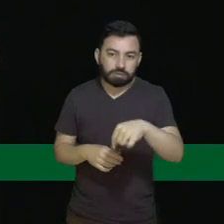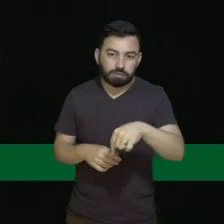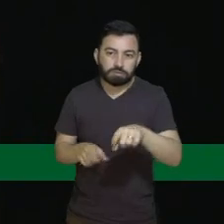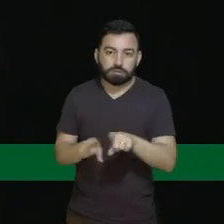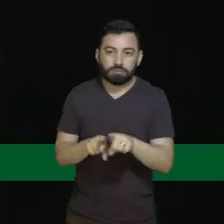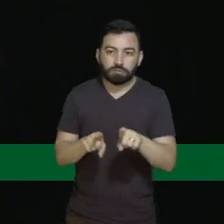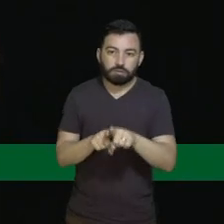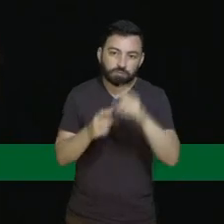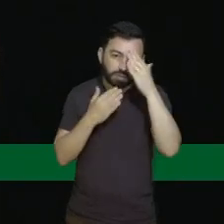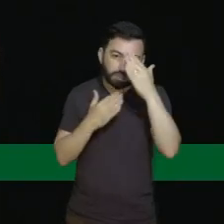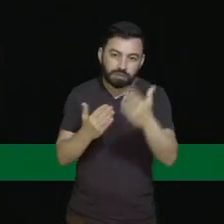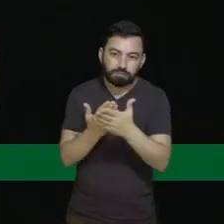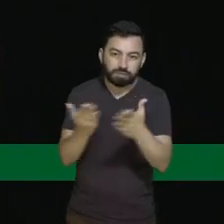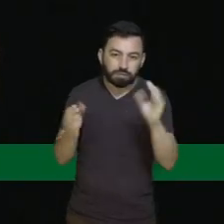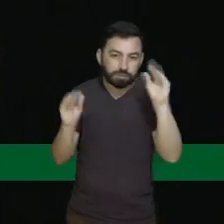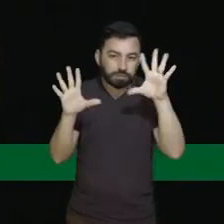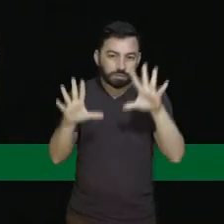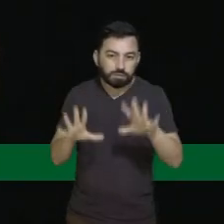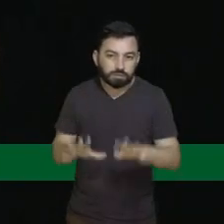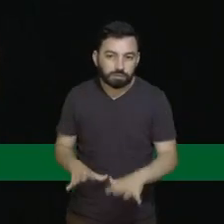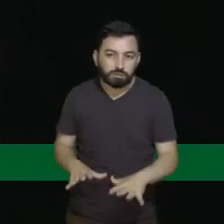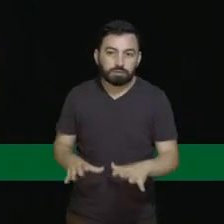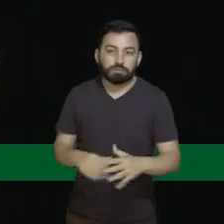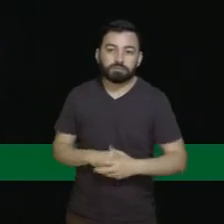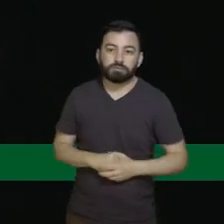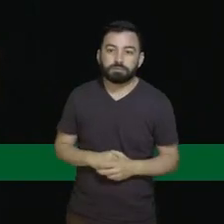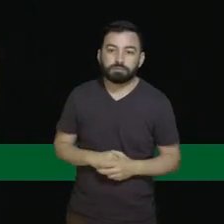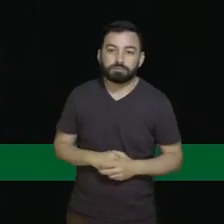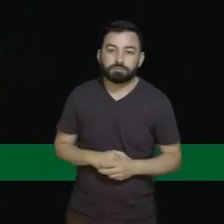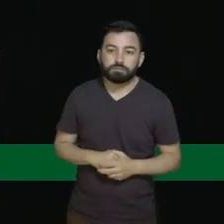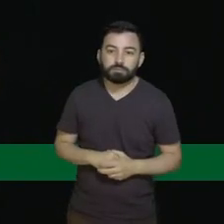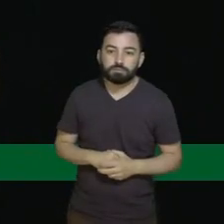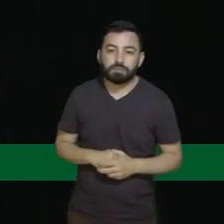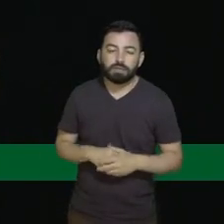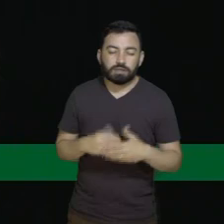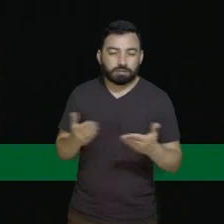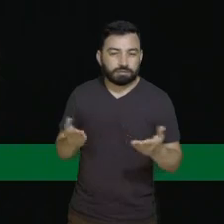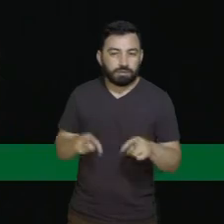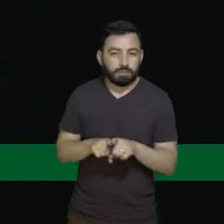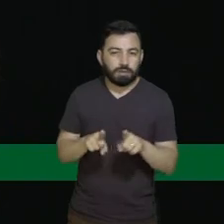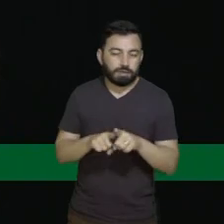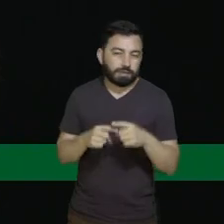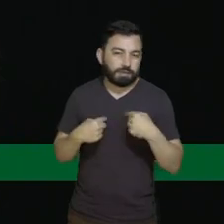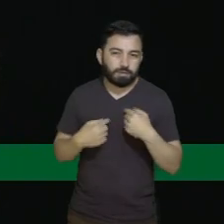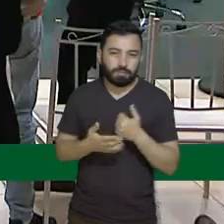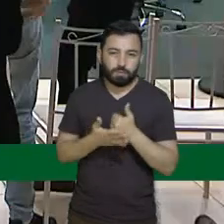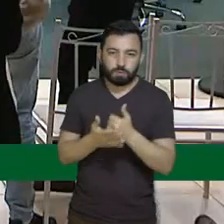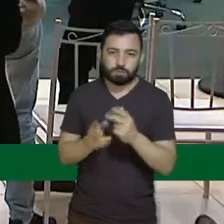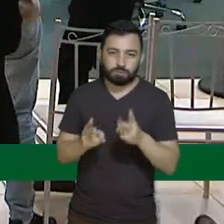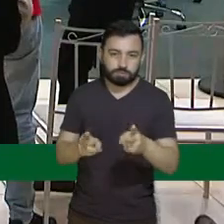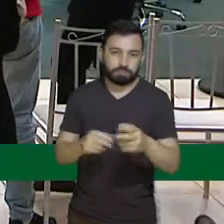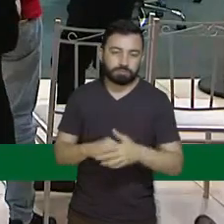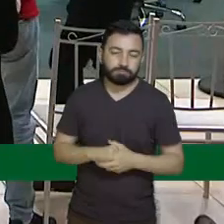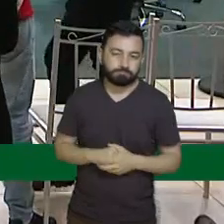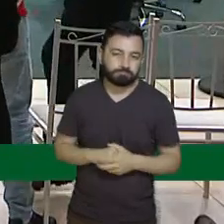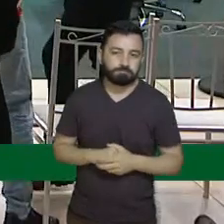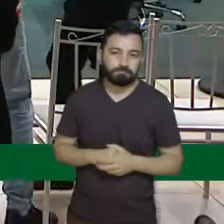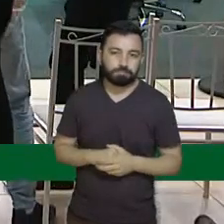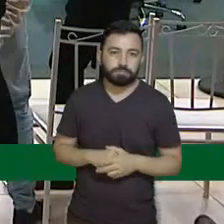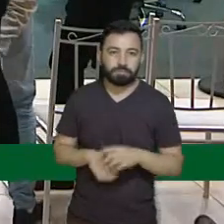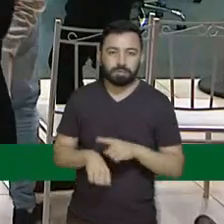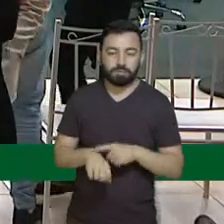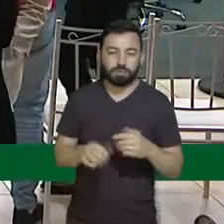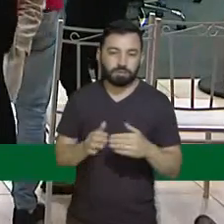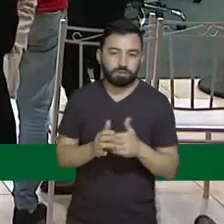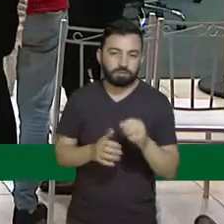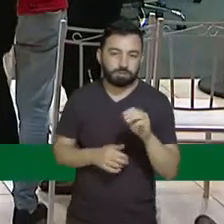Deus abençoe a todos vocês. Muito obrigada, senhor presidente, e contem sempre comigo. Pelo tempo de até 10 minutos,